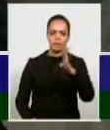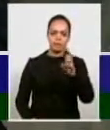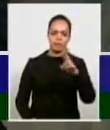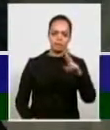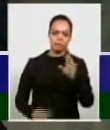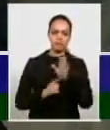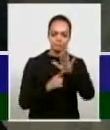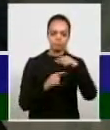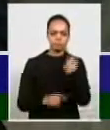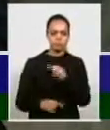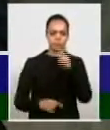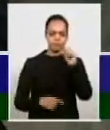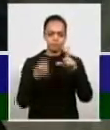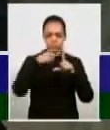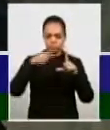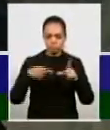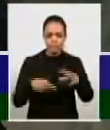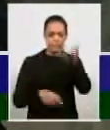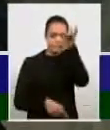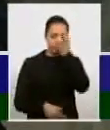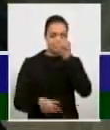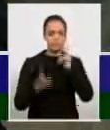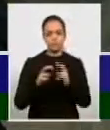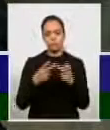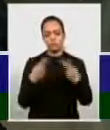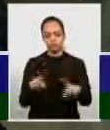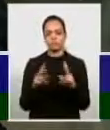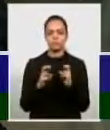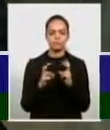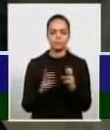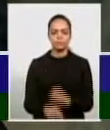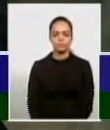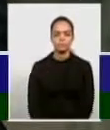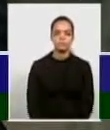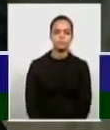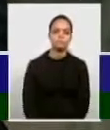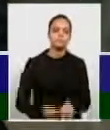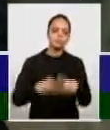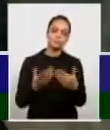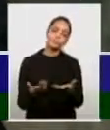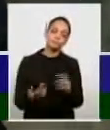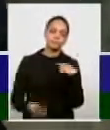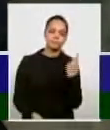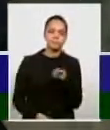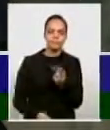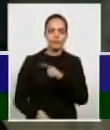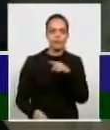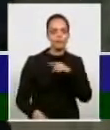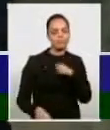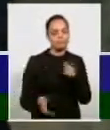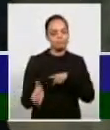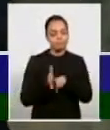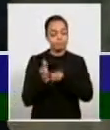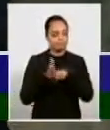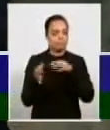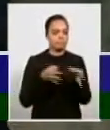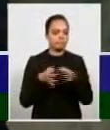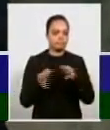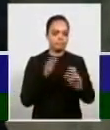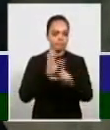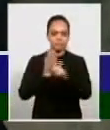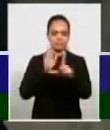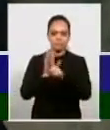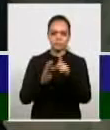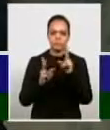nós dados alarmantes em relação a esse assunto. Então, nós estamos até estudando um projeto de